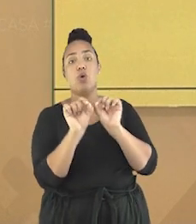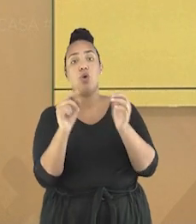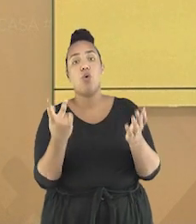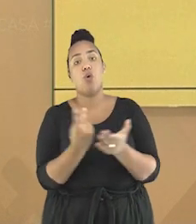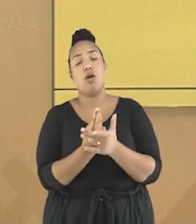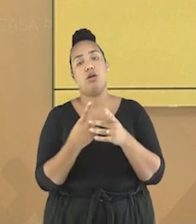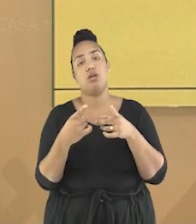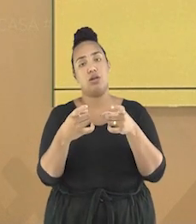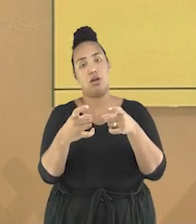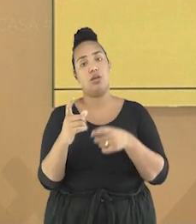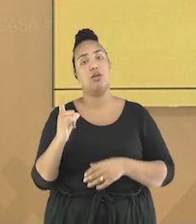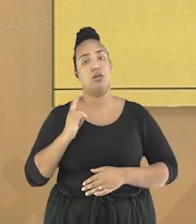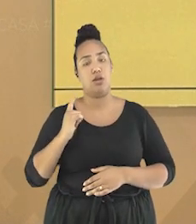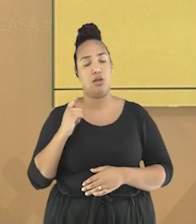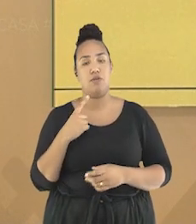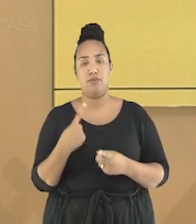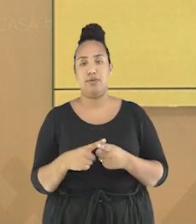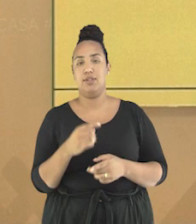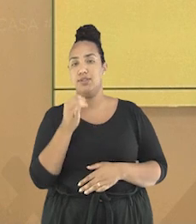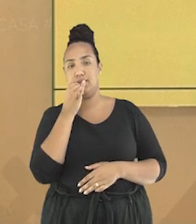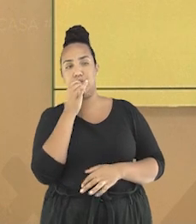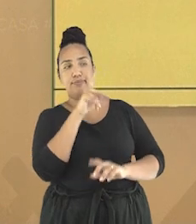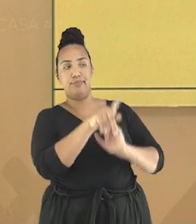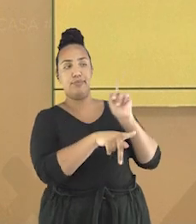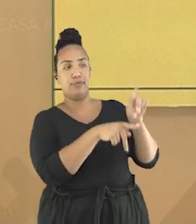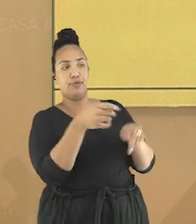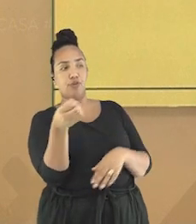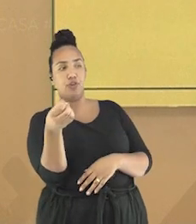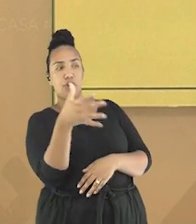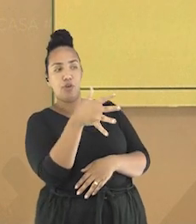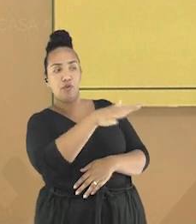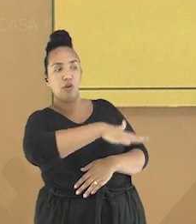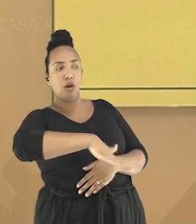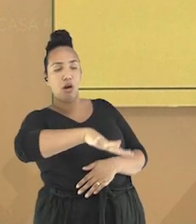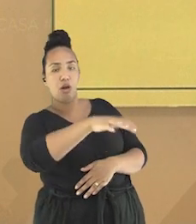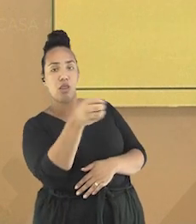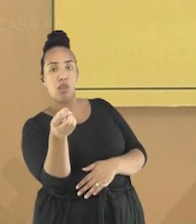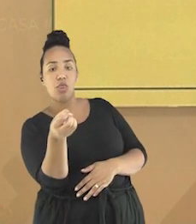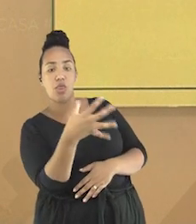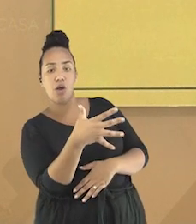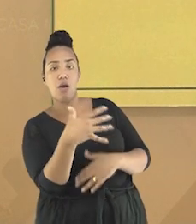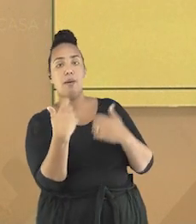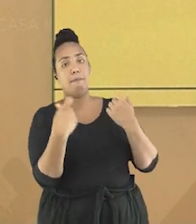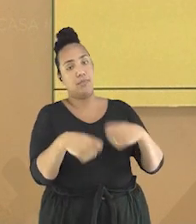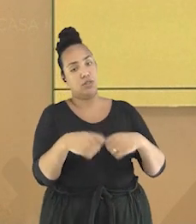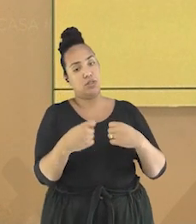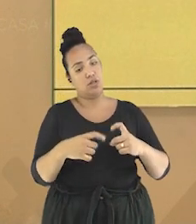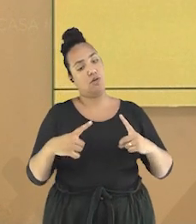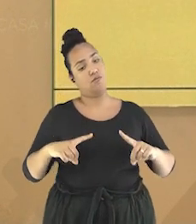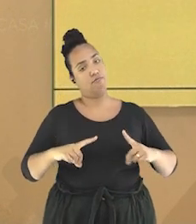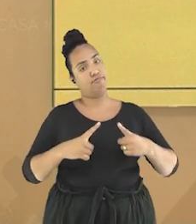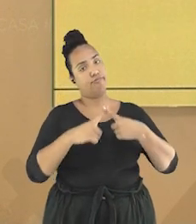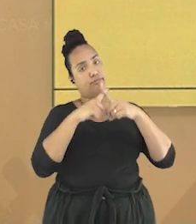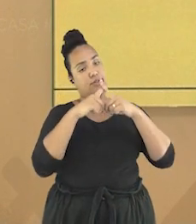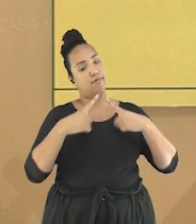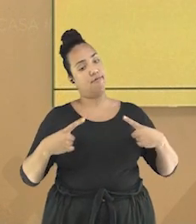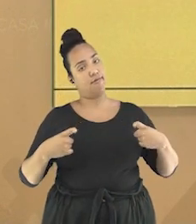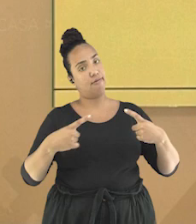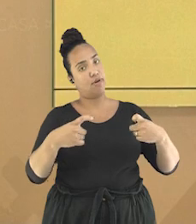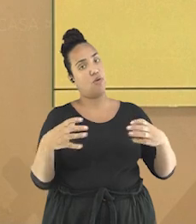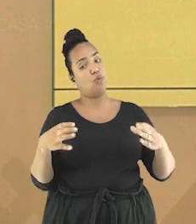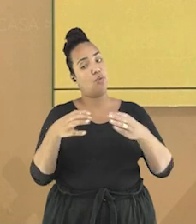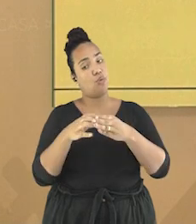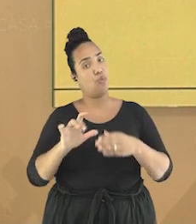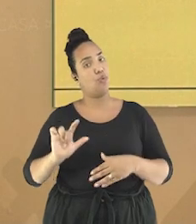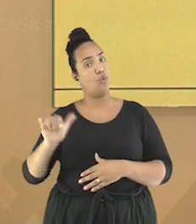em guerras, pois quando um povo chegava em um novo território, tinha que disputá-lo com outro grupo